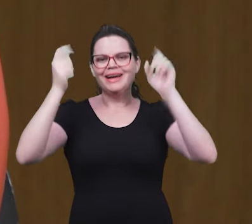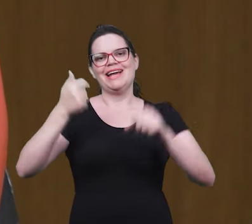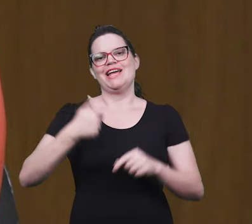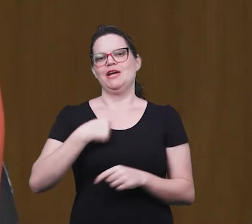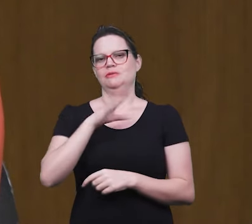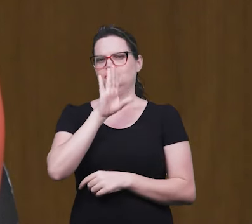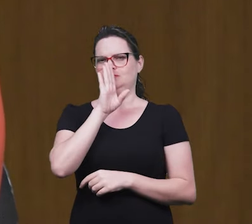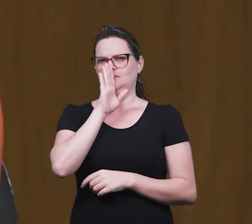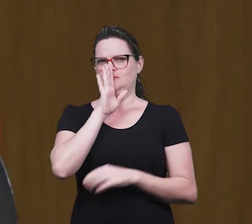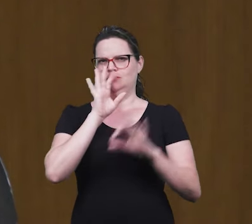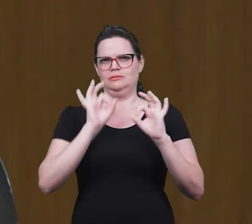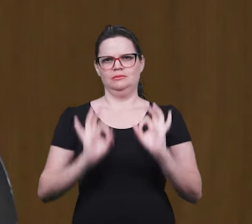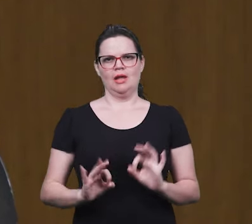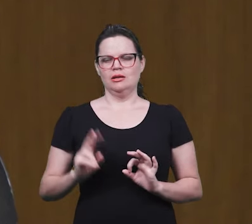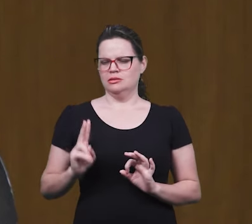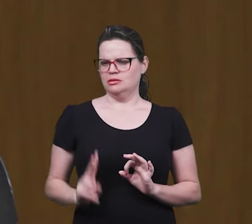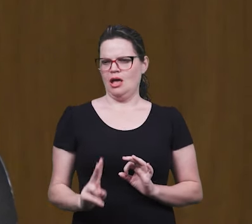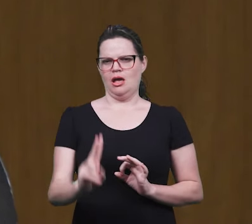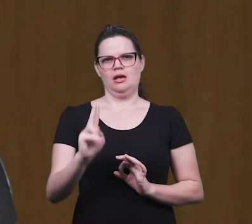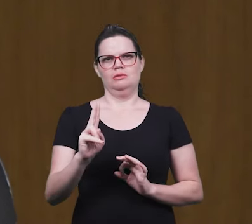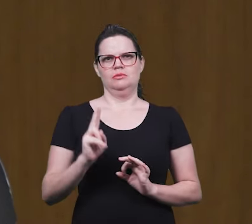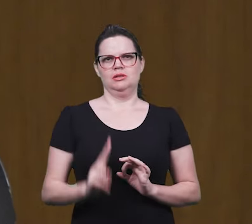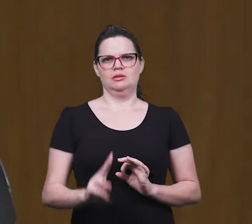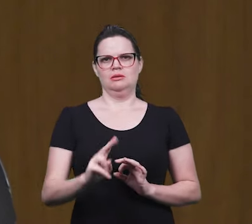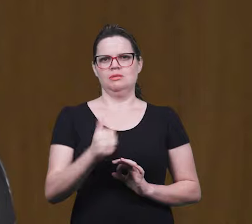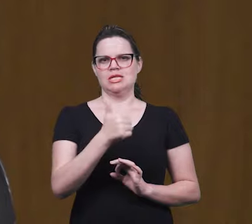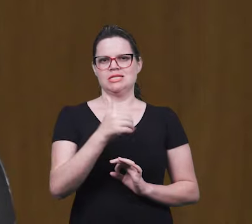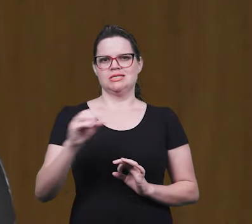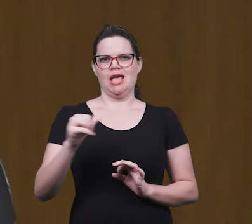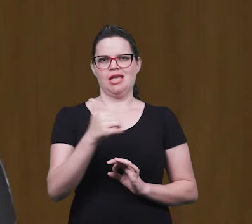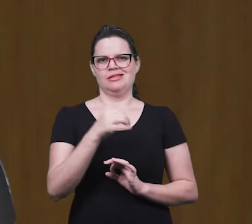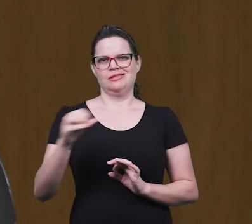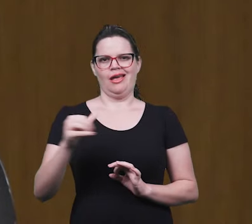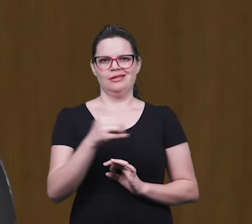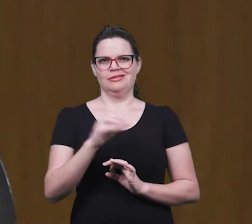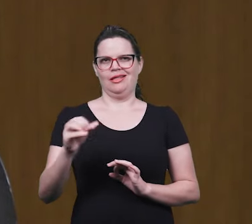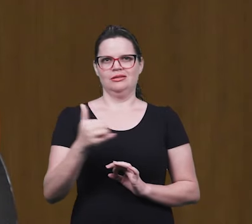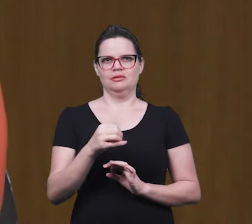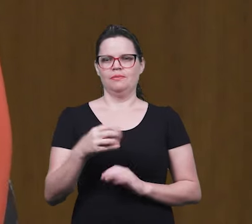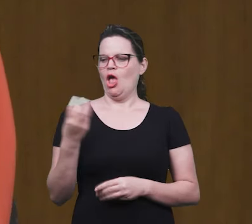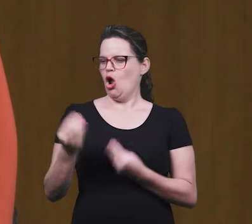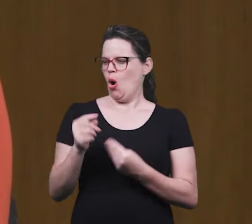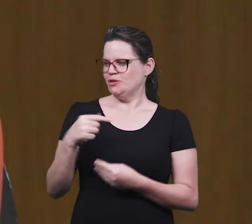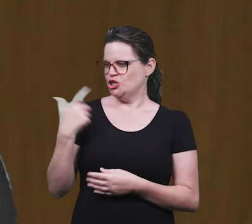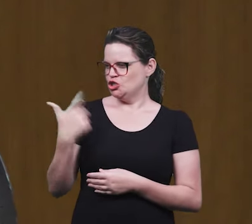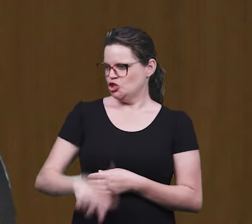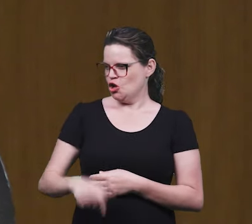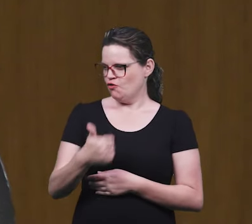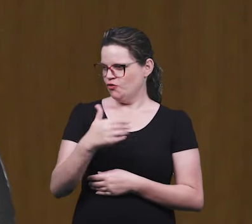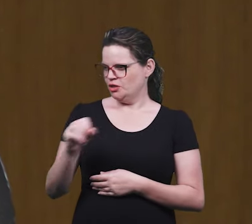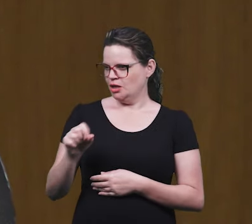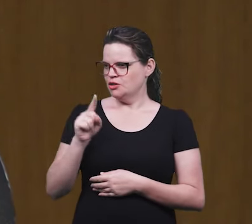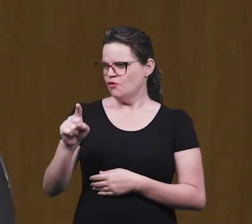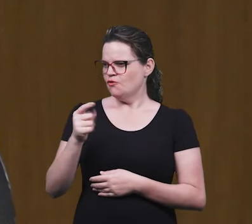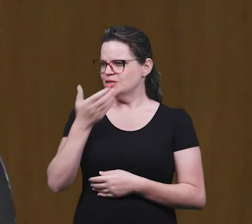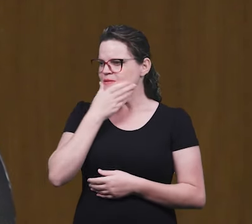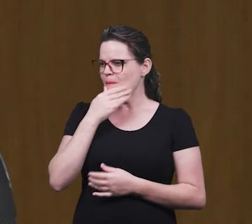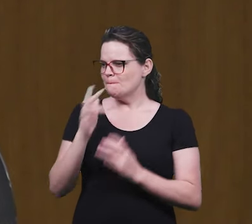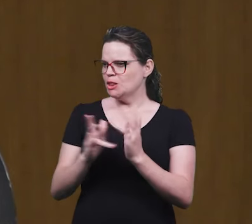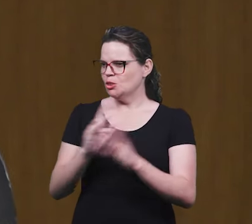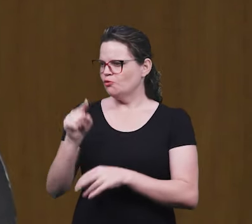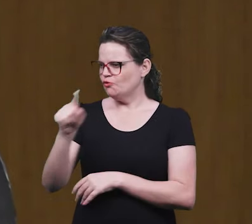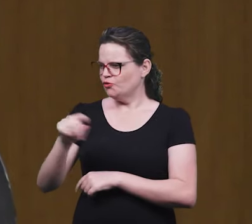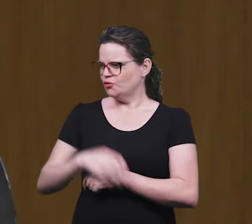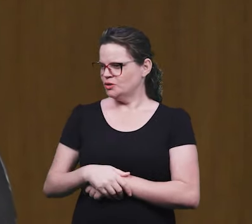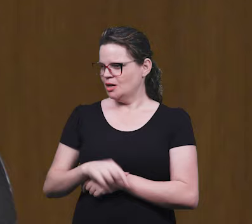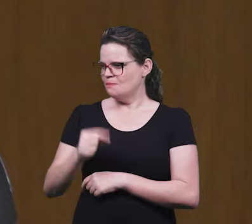muito correta. Eu só tirava 100. E ele ficava mexendo lá na escola: como é que tirou 100 de novo? Você é minha noiva. Você não está vendo